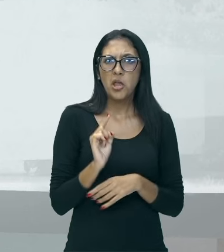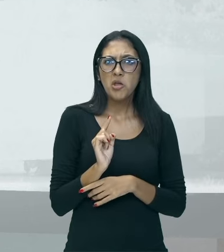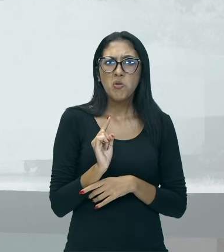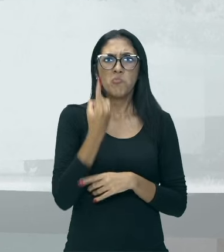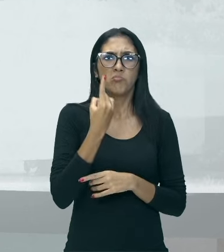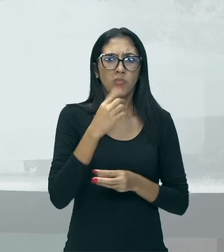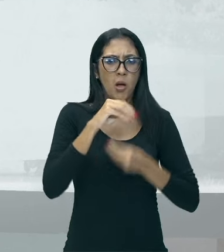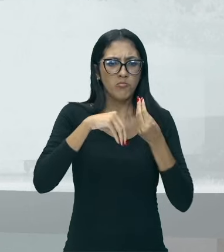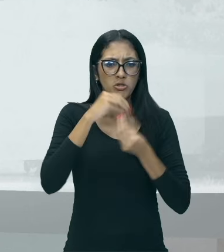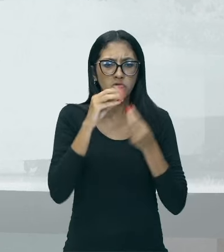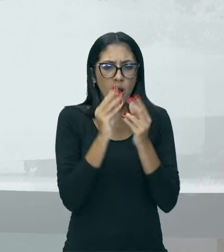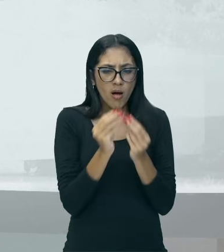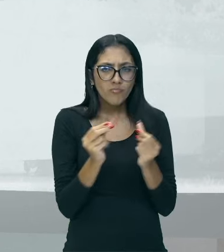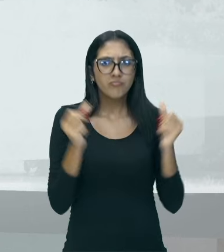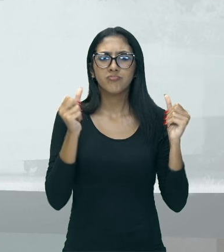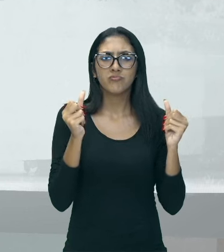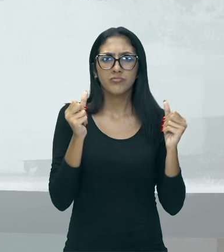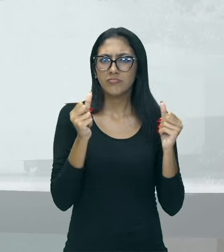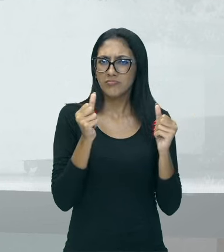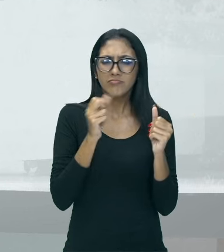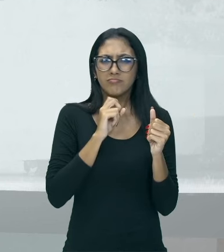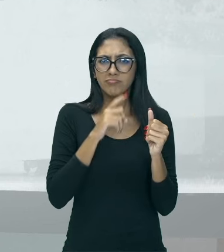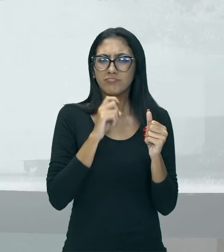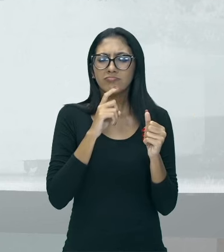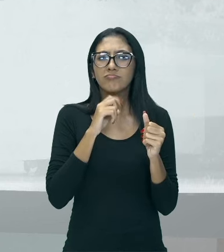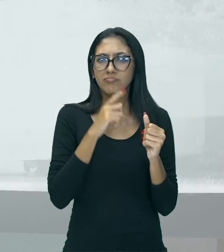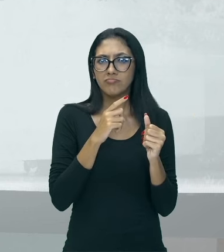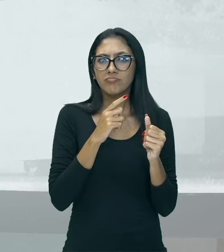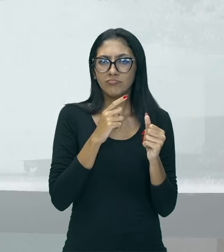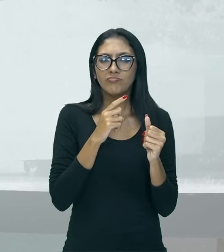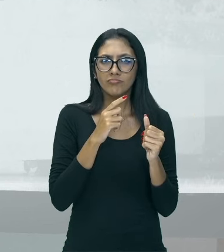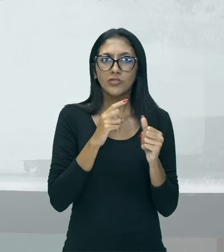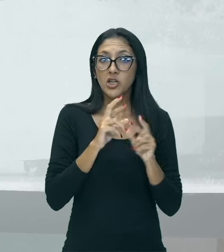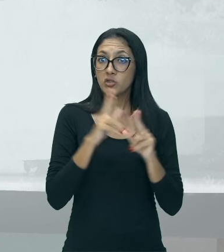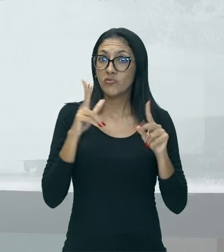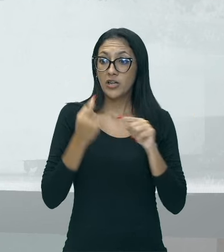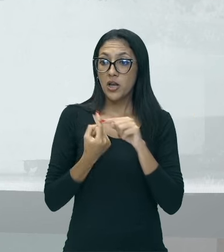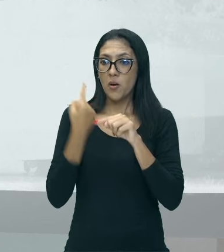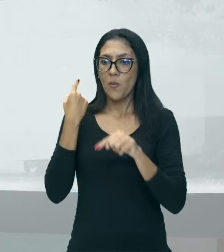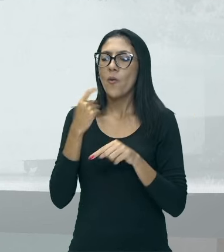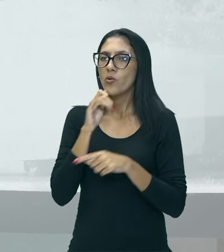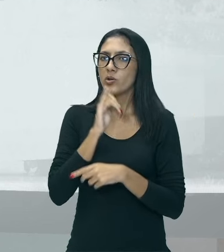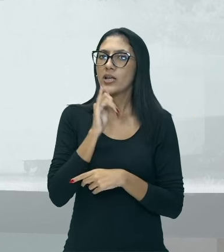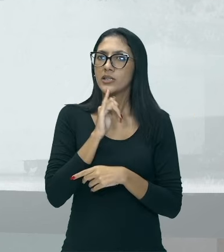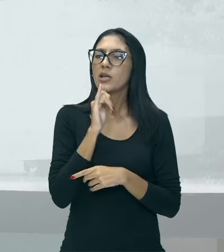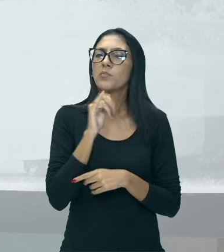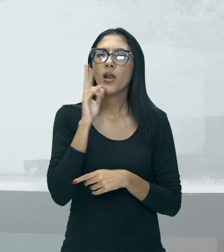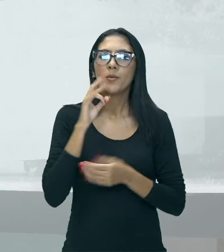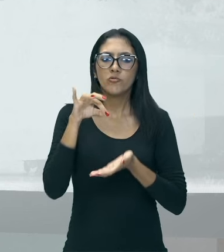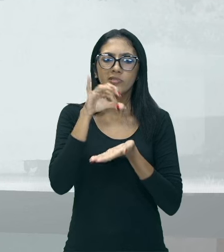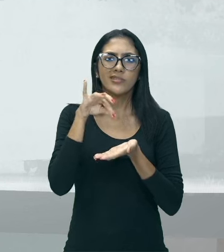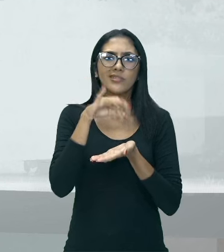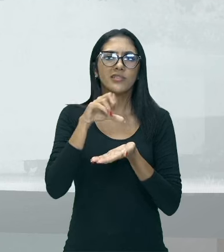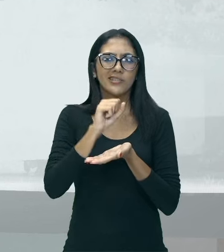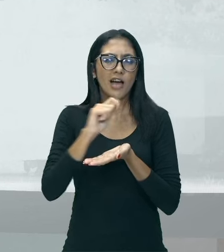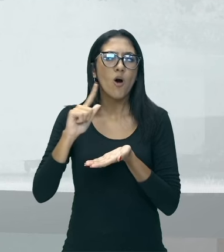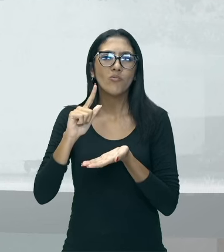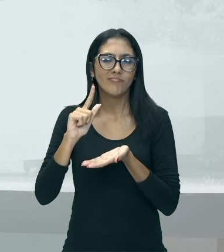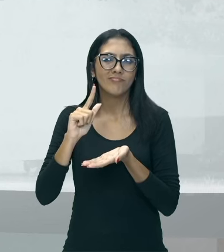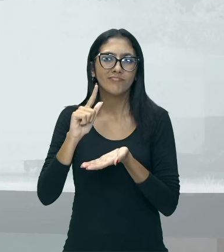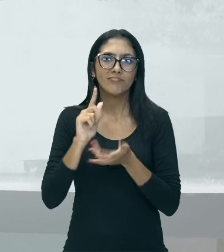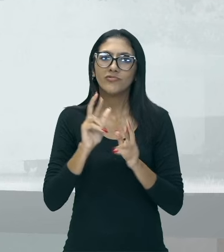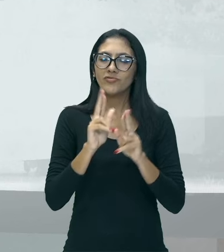distribuídas uniformemente como acontece com as soluções, tá bom? Porque se você colocar em